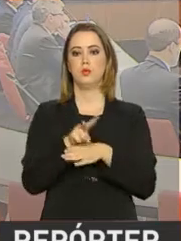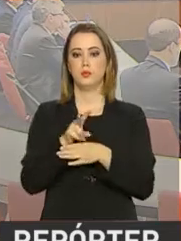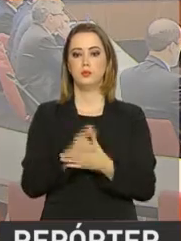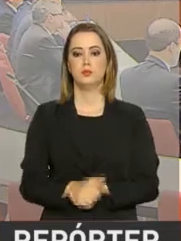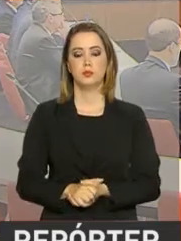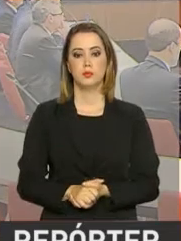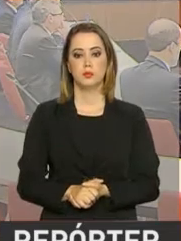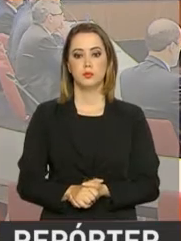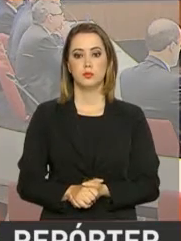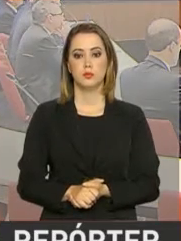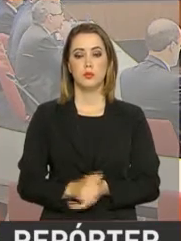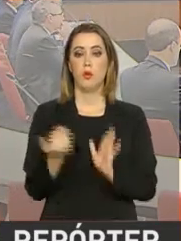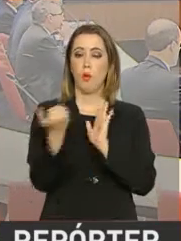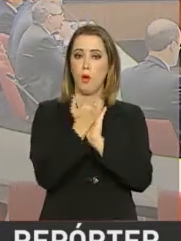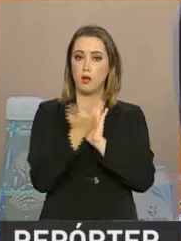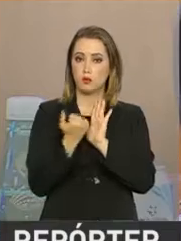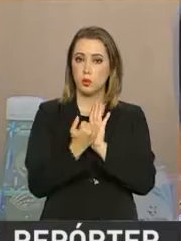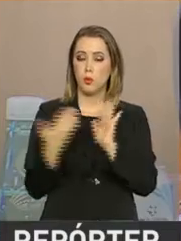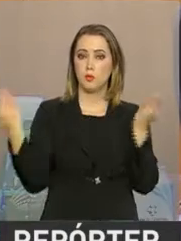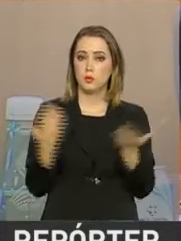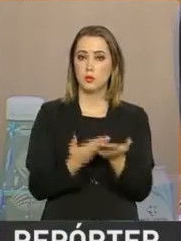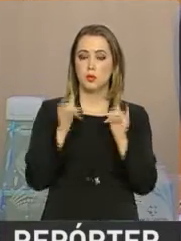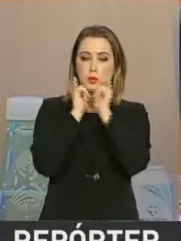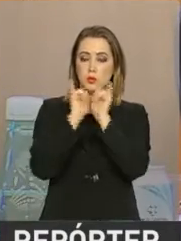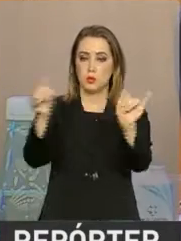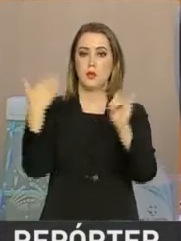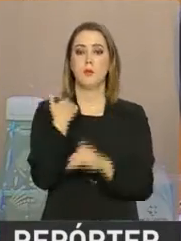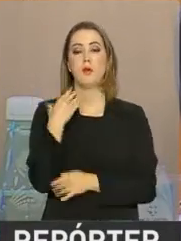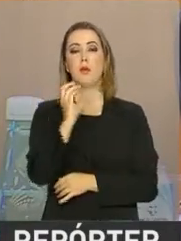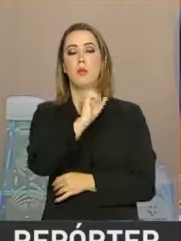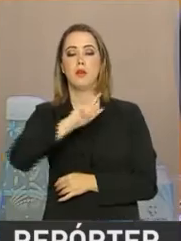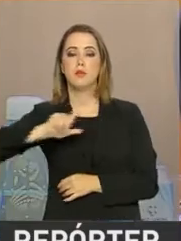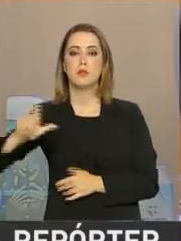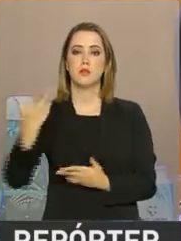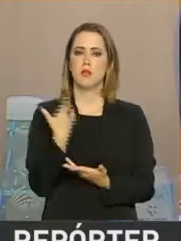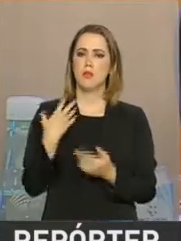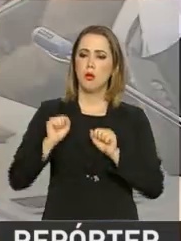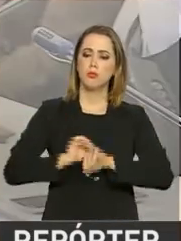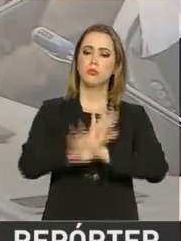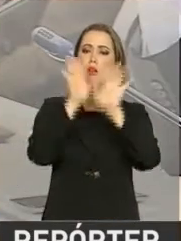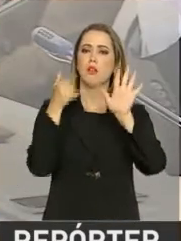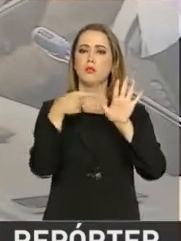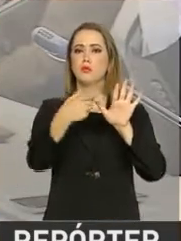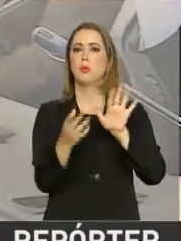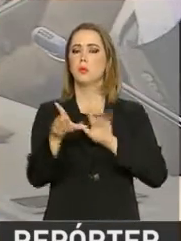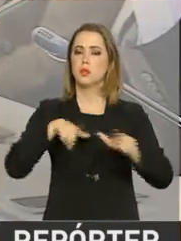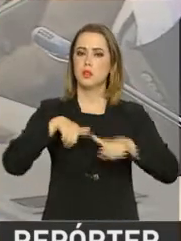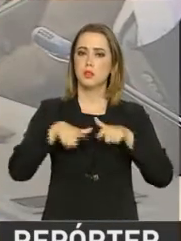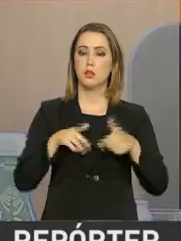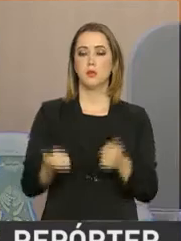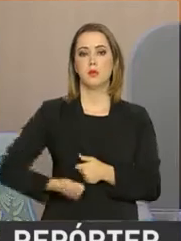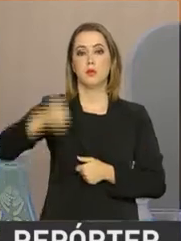aqui uma agenda de trabalho anunciada pelo banco central a idéia é dar transparência para as ações da instituição e melhorar a vida do